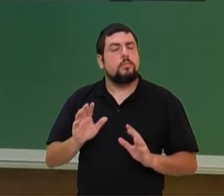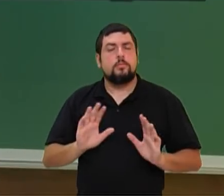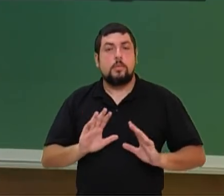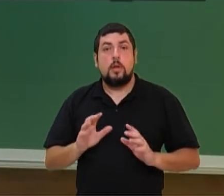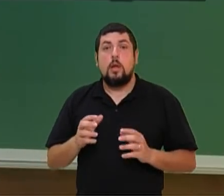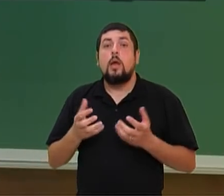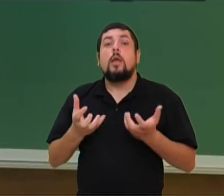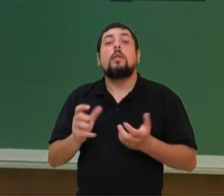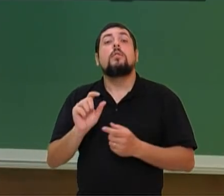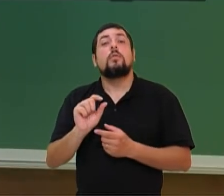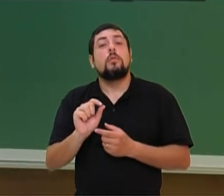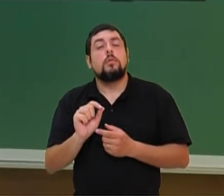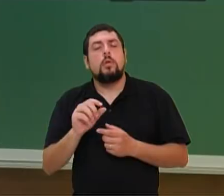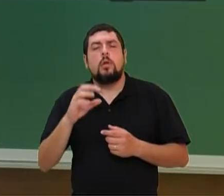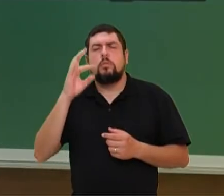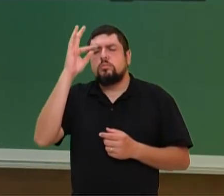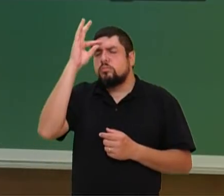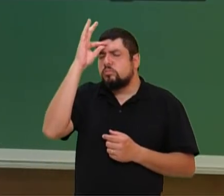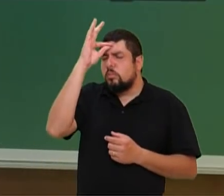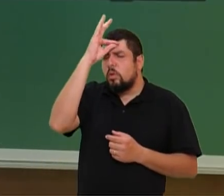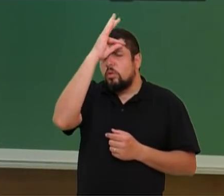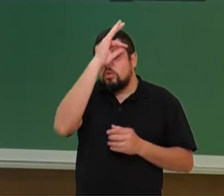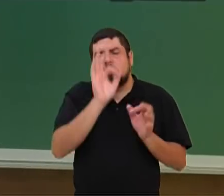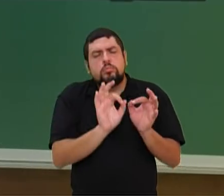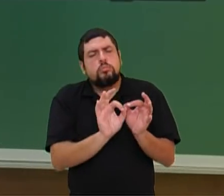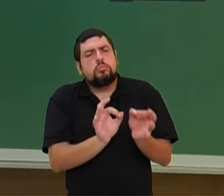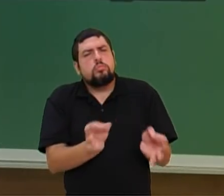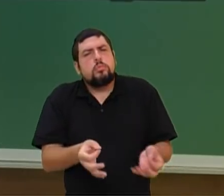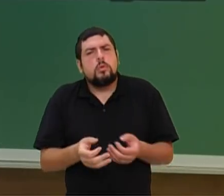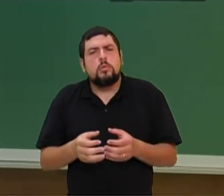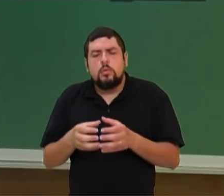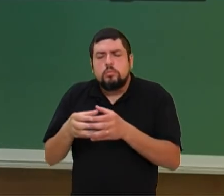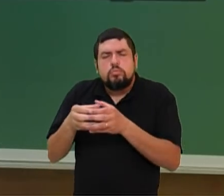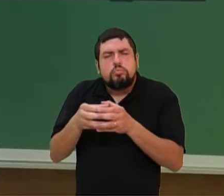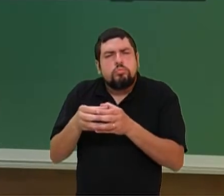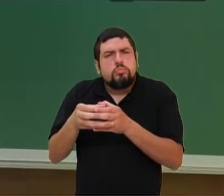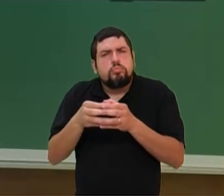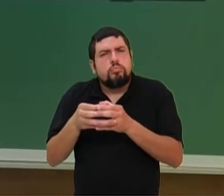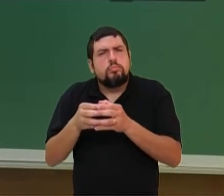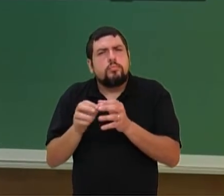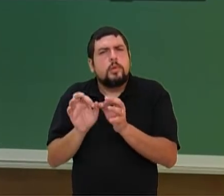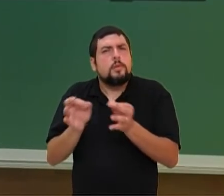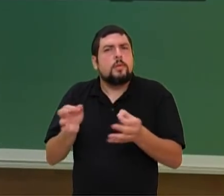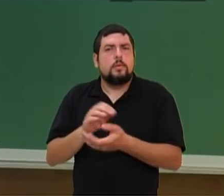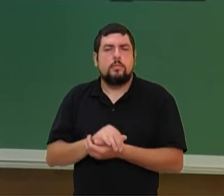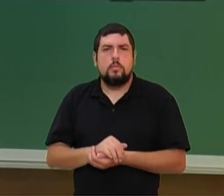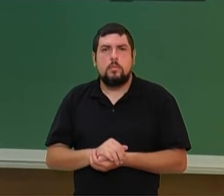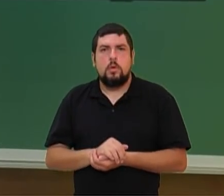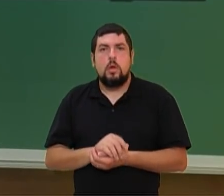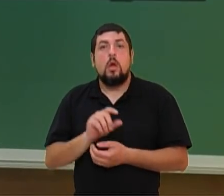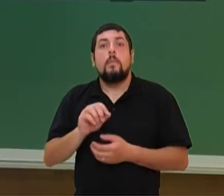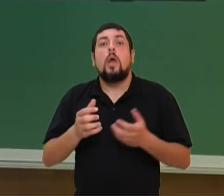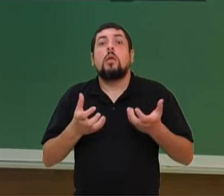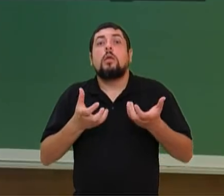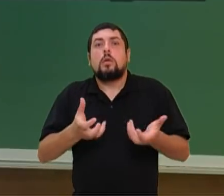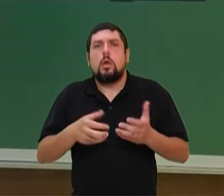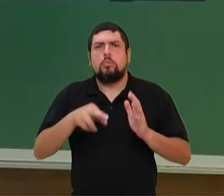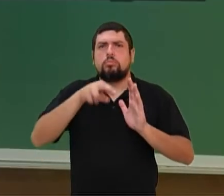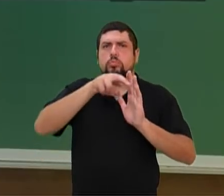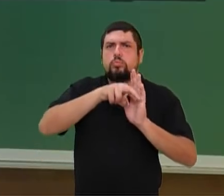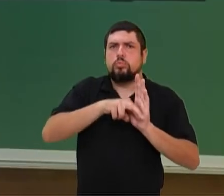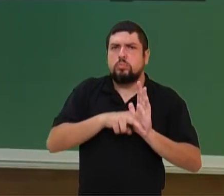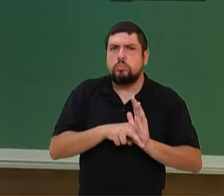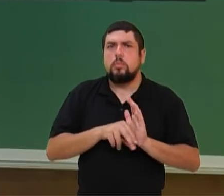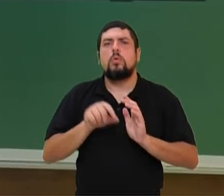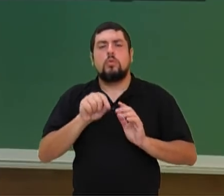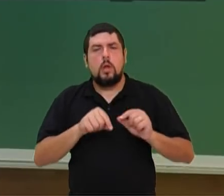queria aquela comunidade simples e não um sistema fixo de política. Quem queria sistema fixo de política e regras era o